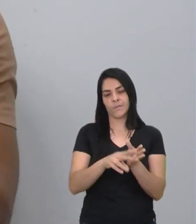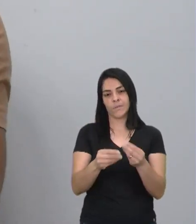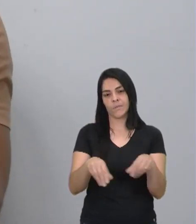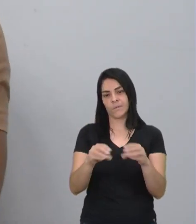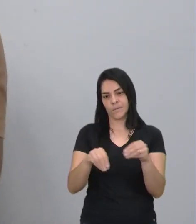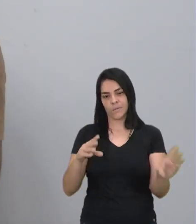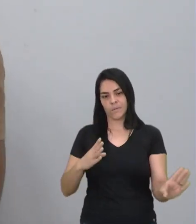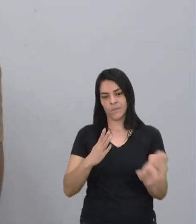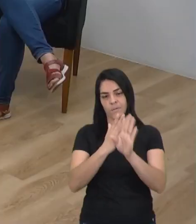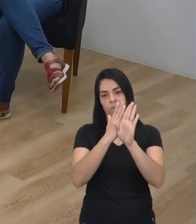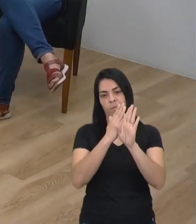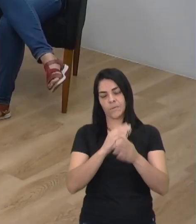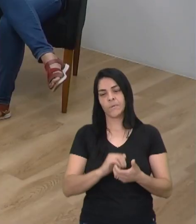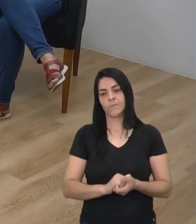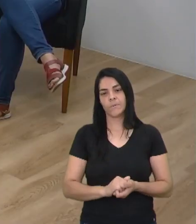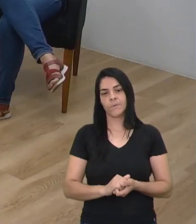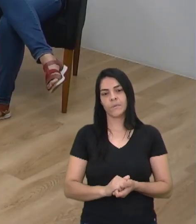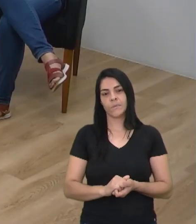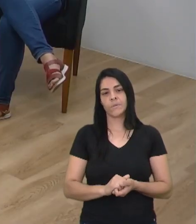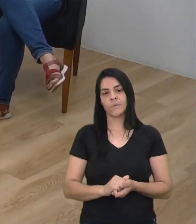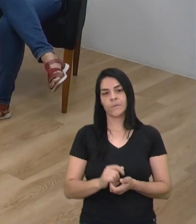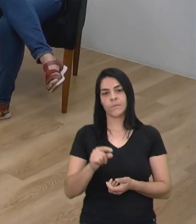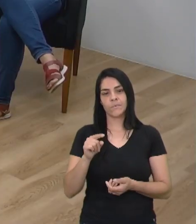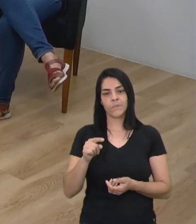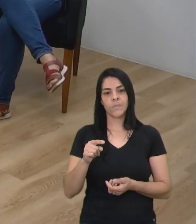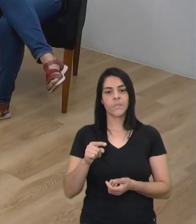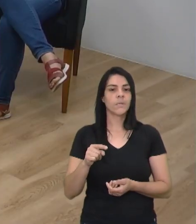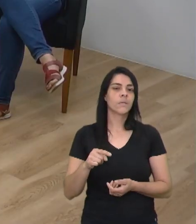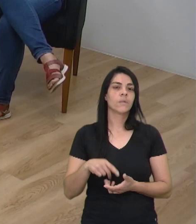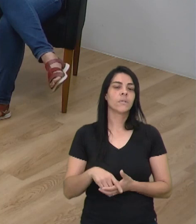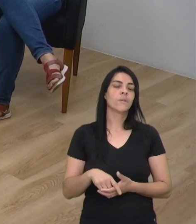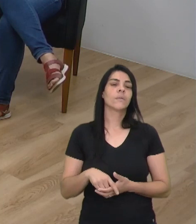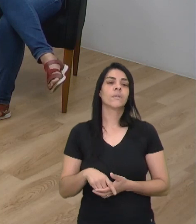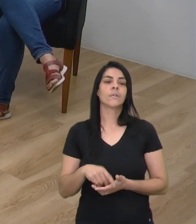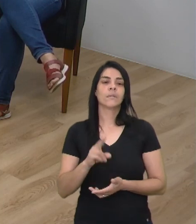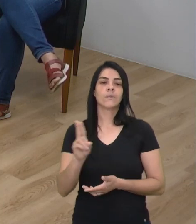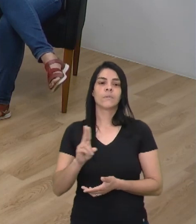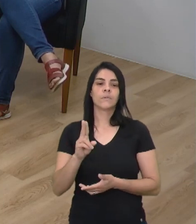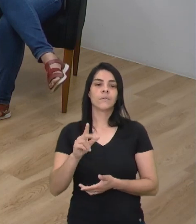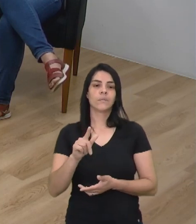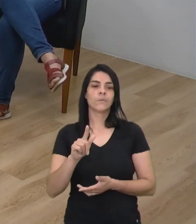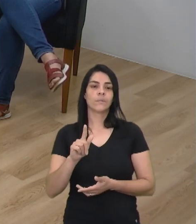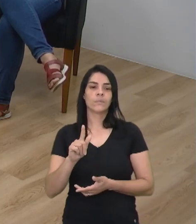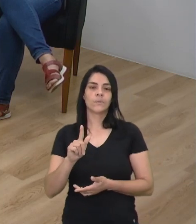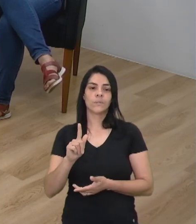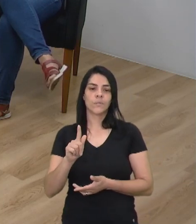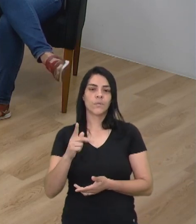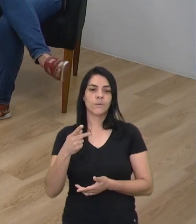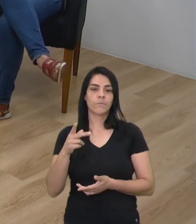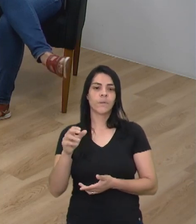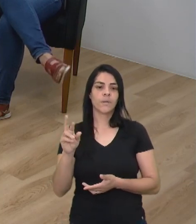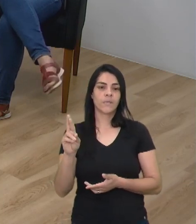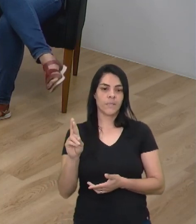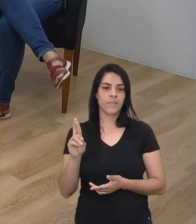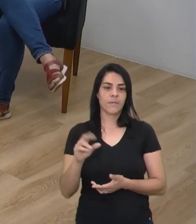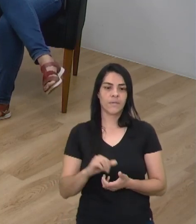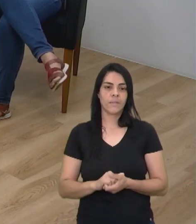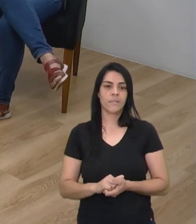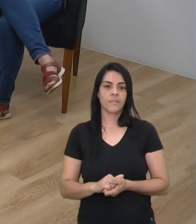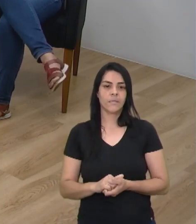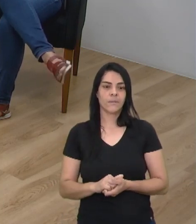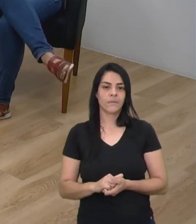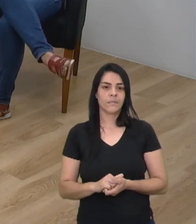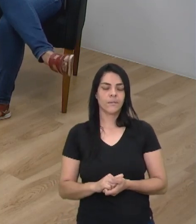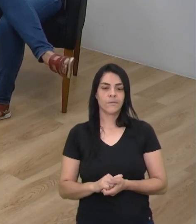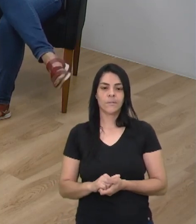Você estava escolhendo, você está usando GPR para descobrir qual é o lote de Marte que você vai comprar? O pessoal estava usando muito esse GPR e